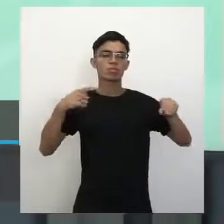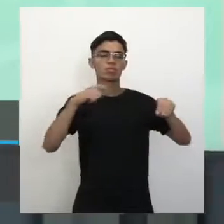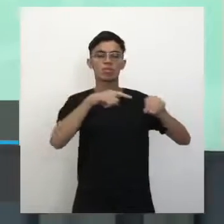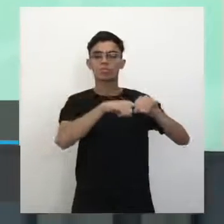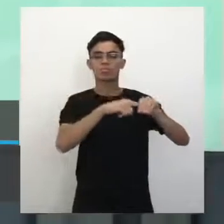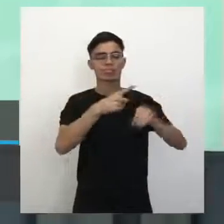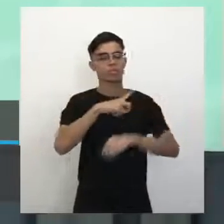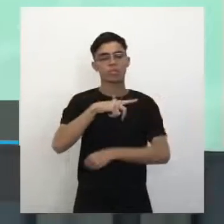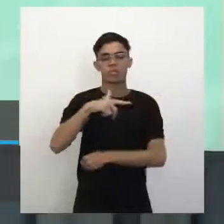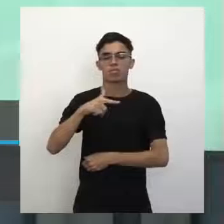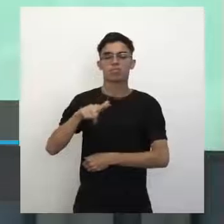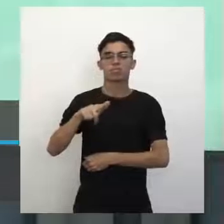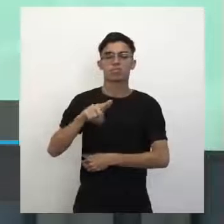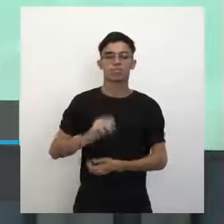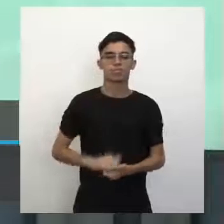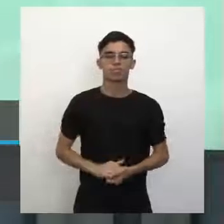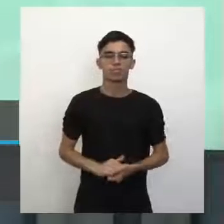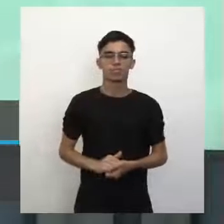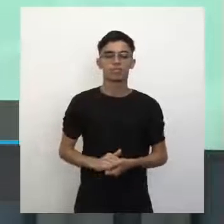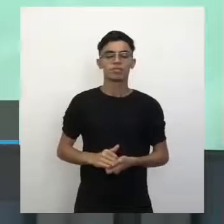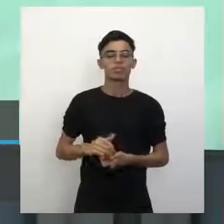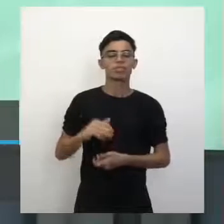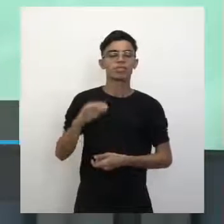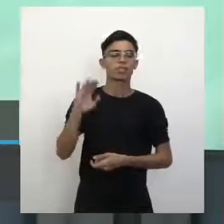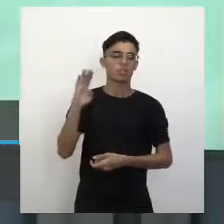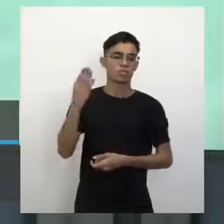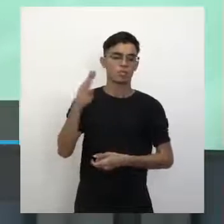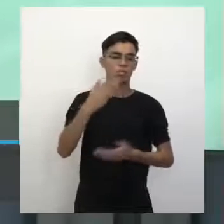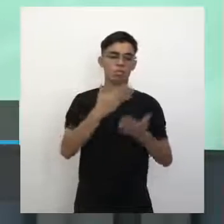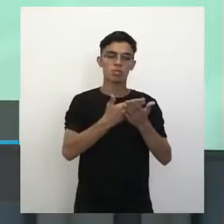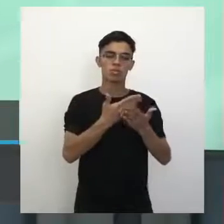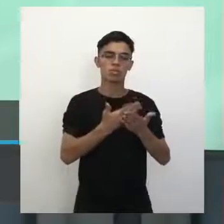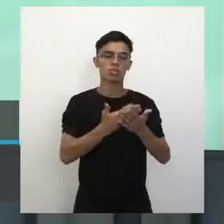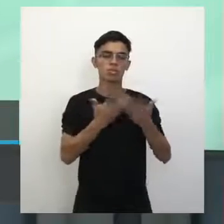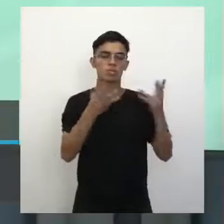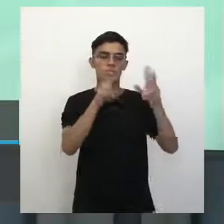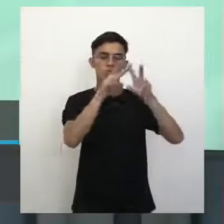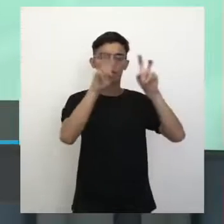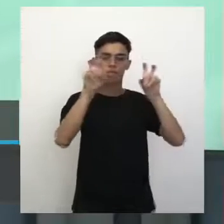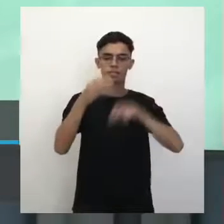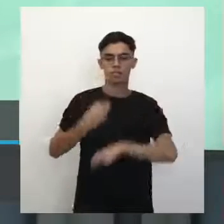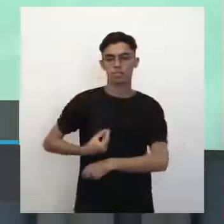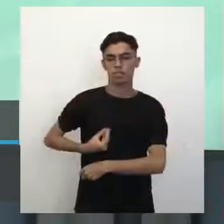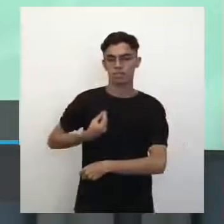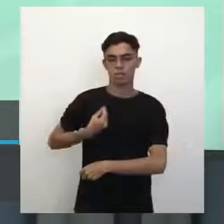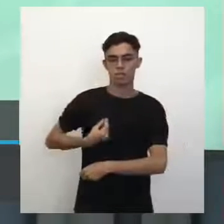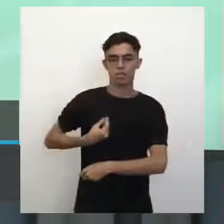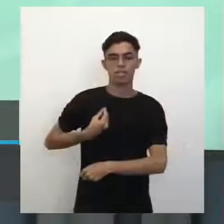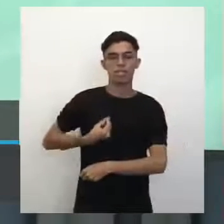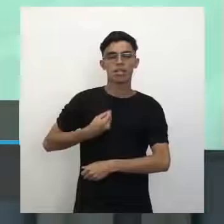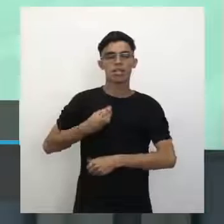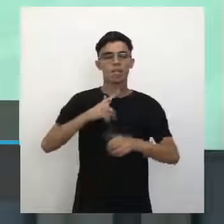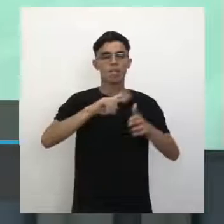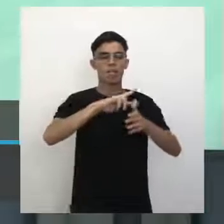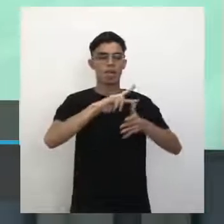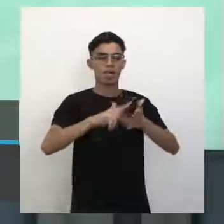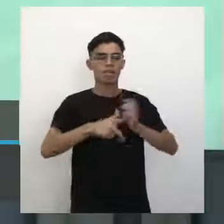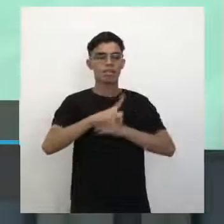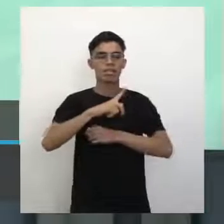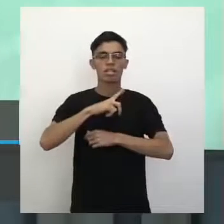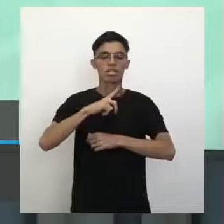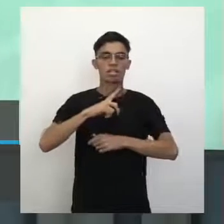bom? Mas, então, sempre na biologia, né, quando a gente estuda a vida, né, tem essas particularidades, tem